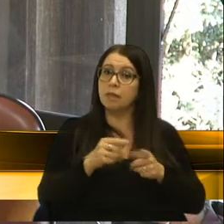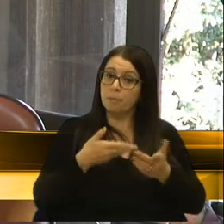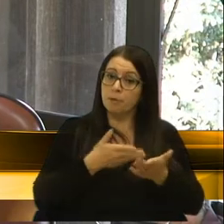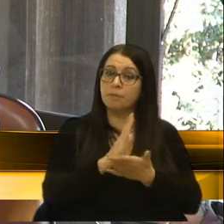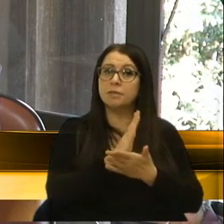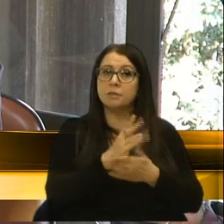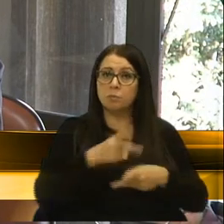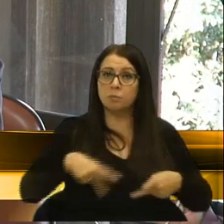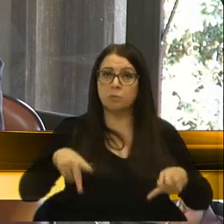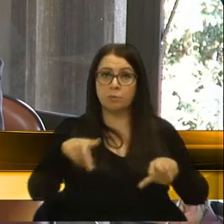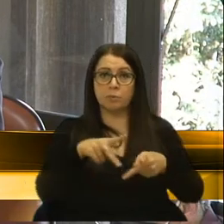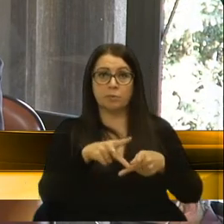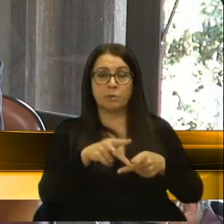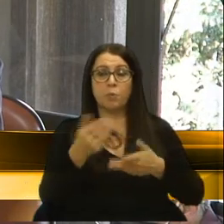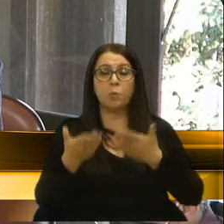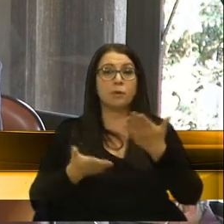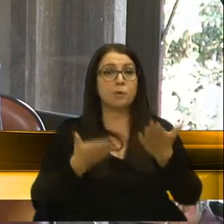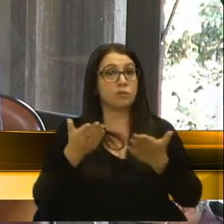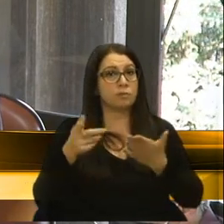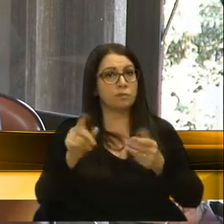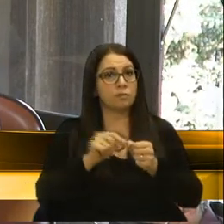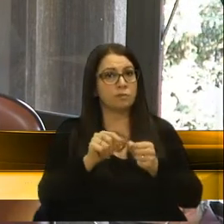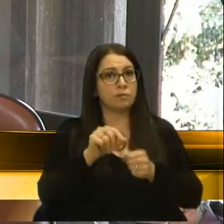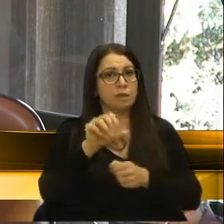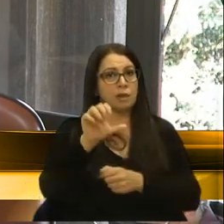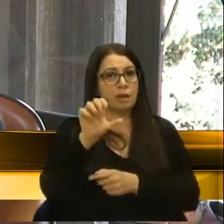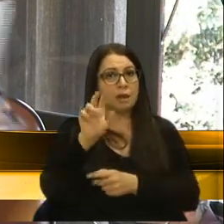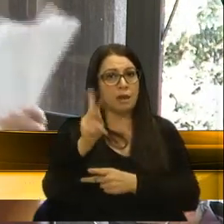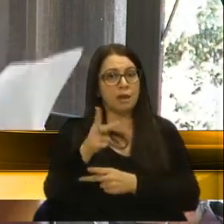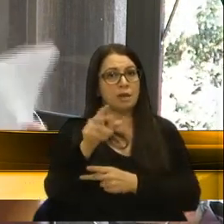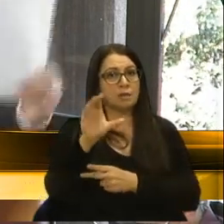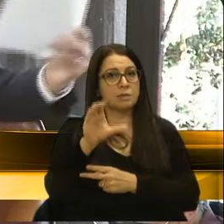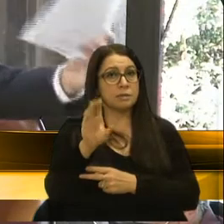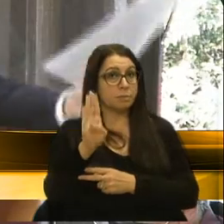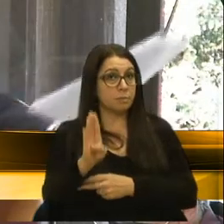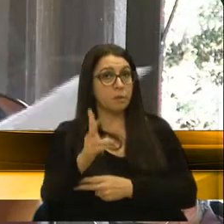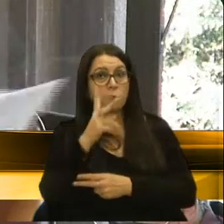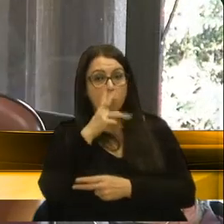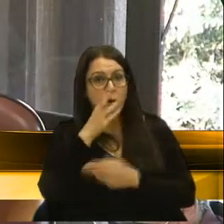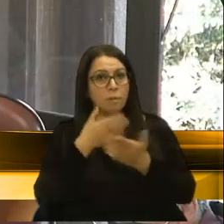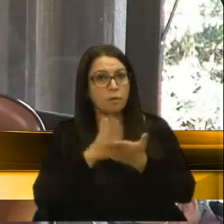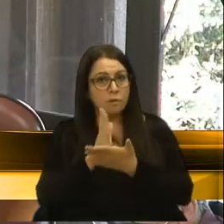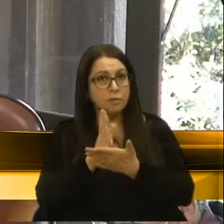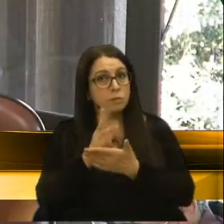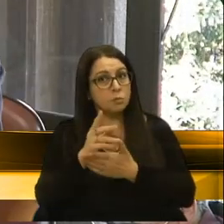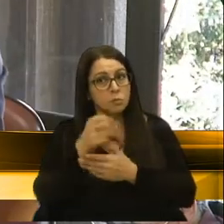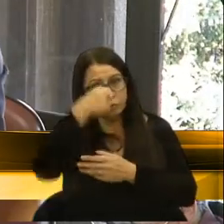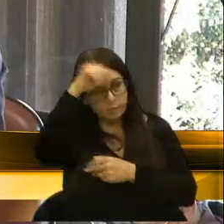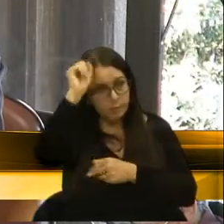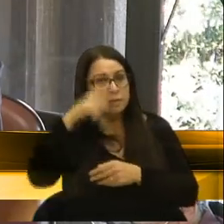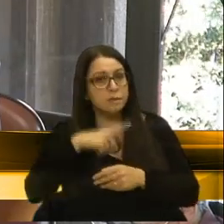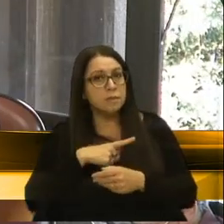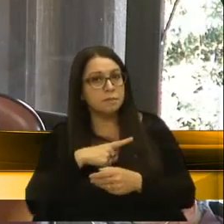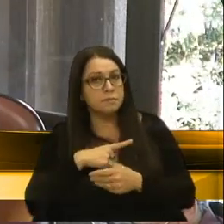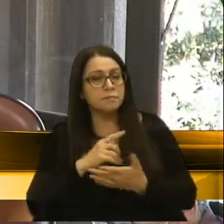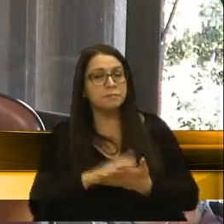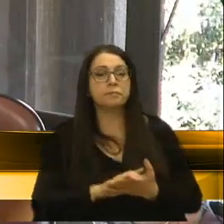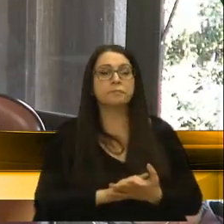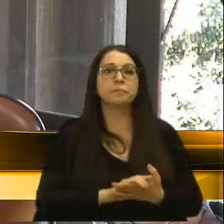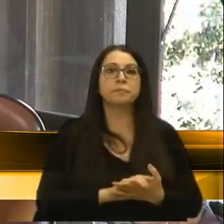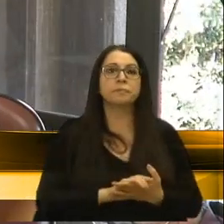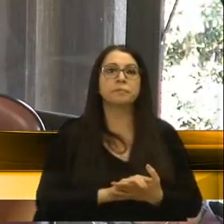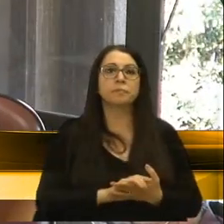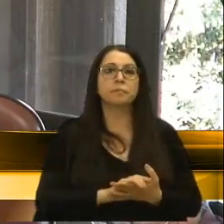da população ao atendimento prestado pelo HCB. Mesma coisa a aprovação que a nossa universidade tem.